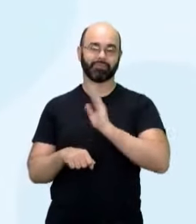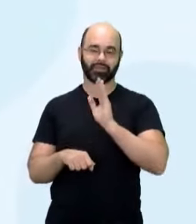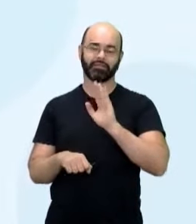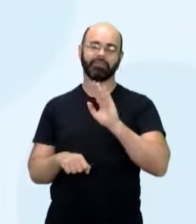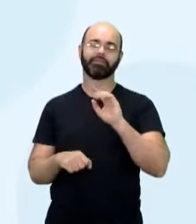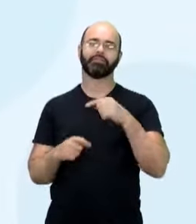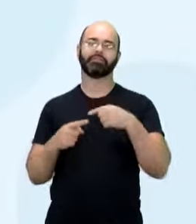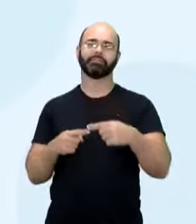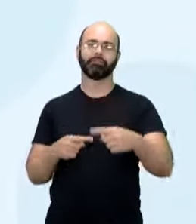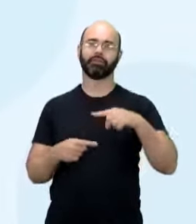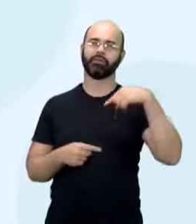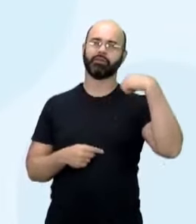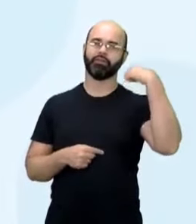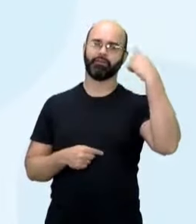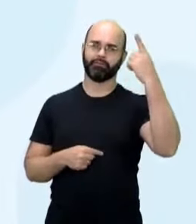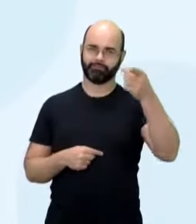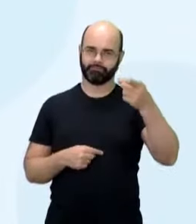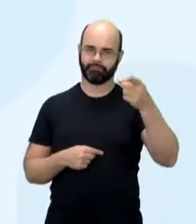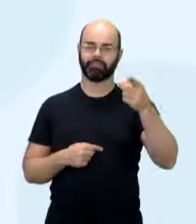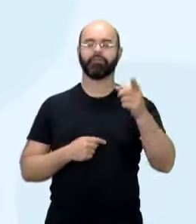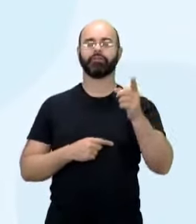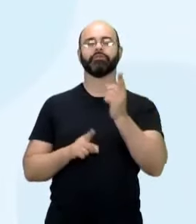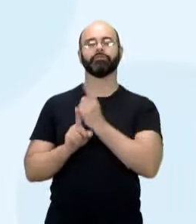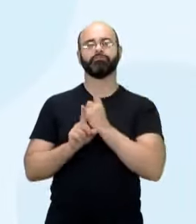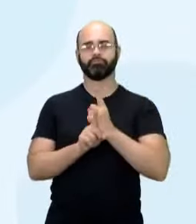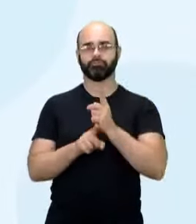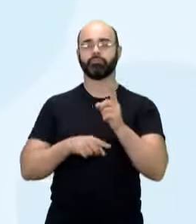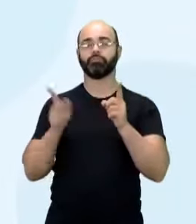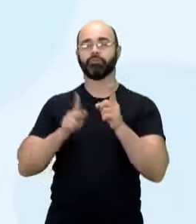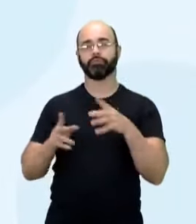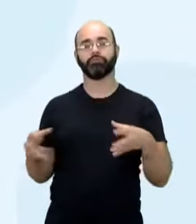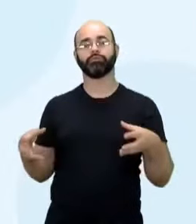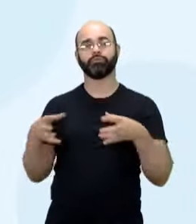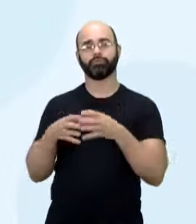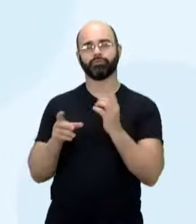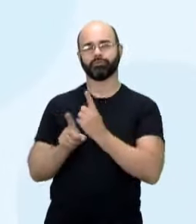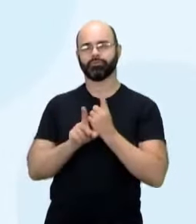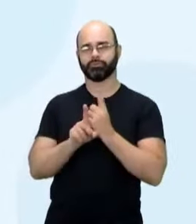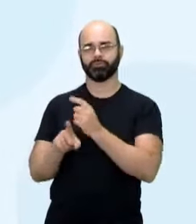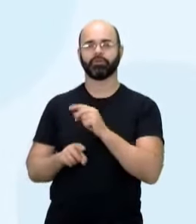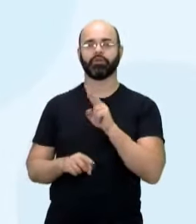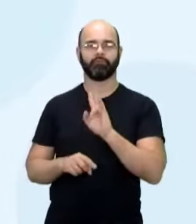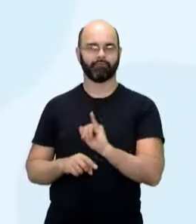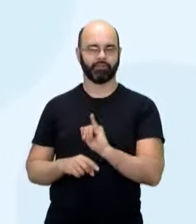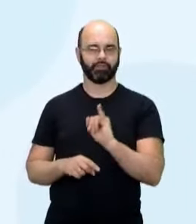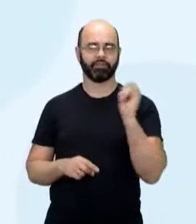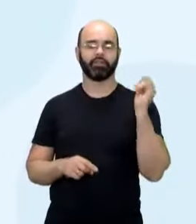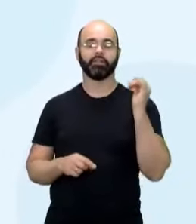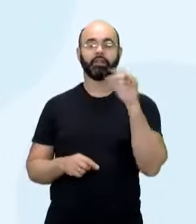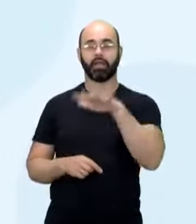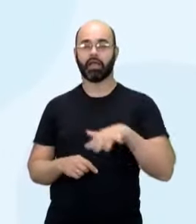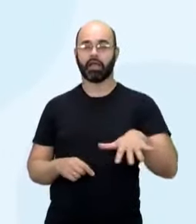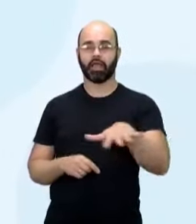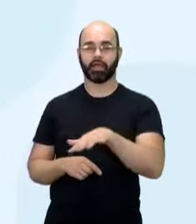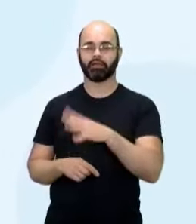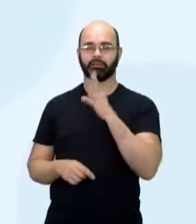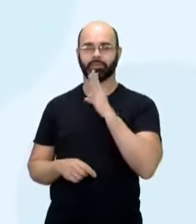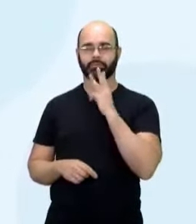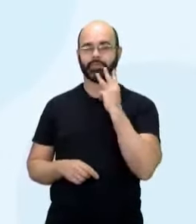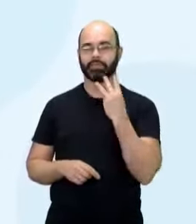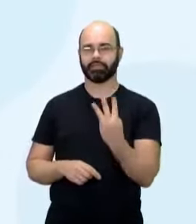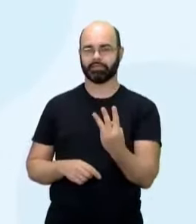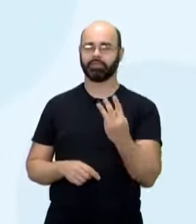na semana que vem os encontros com os professores das 3 áreas de conhecimento. Os encontros serão do